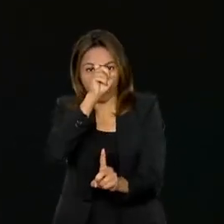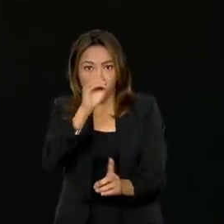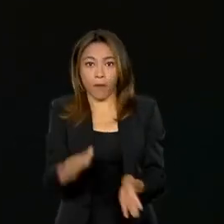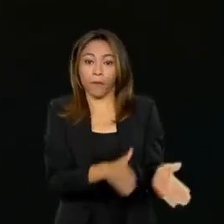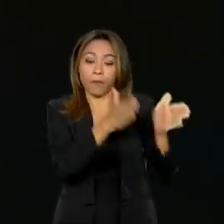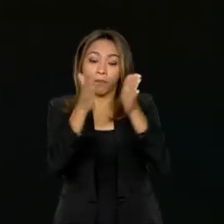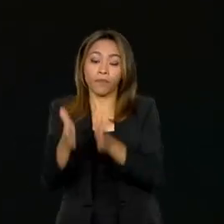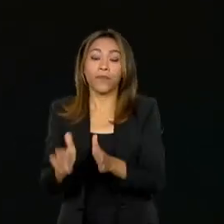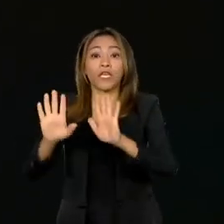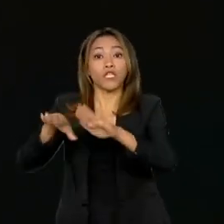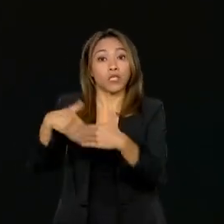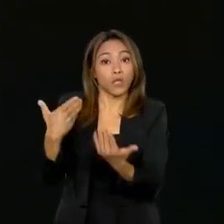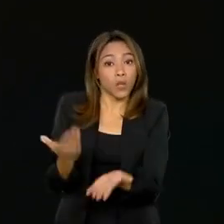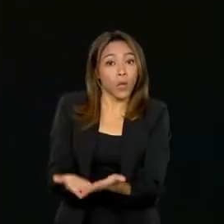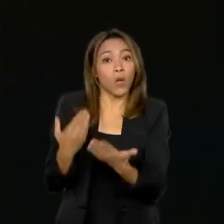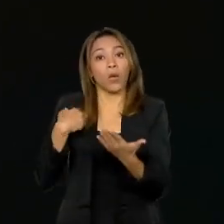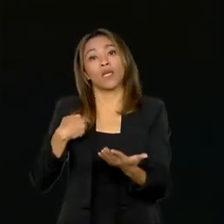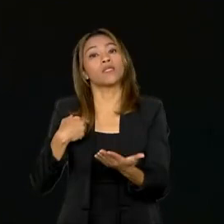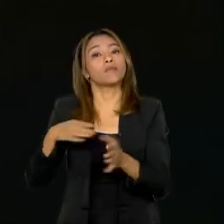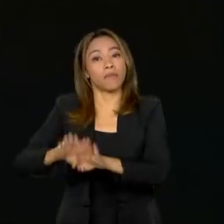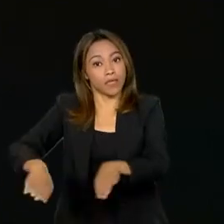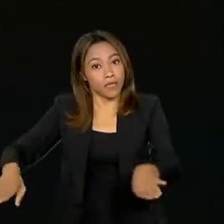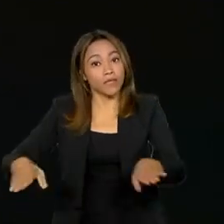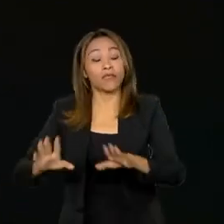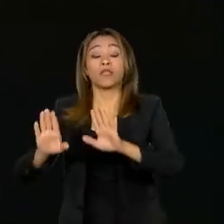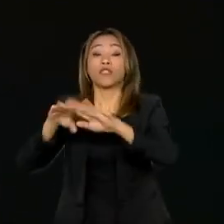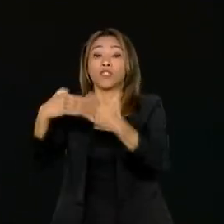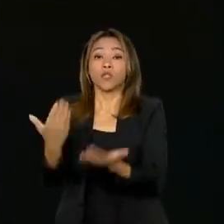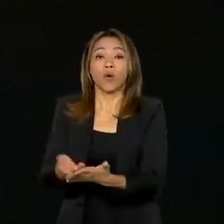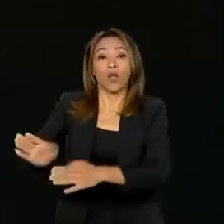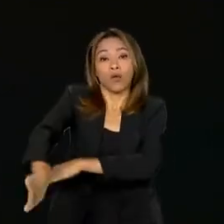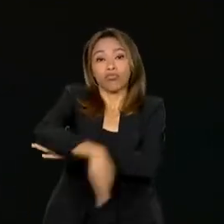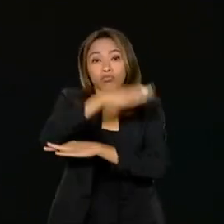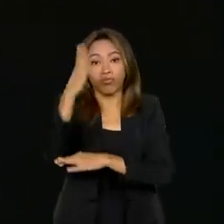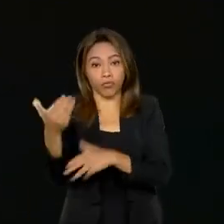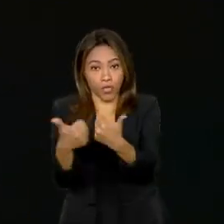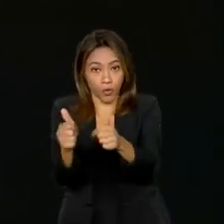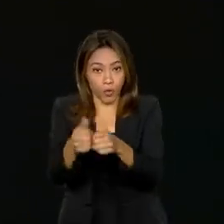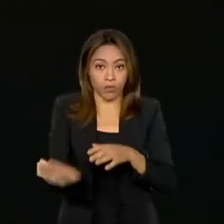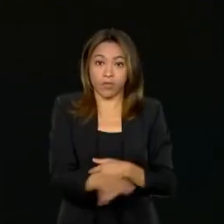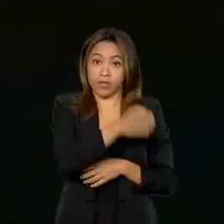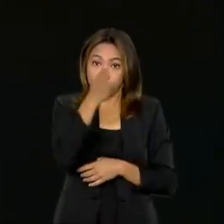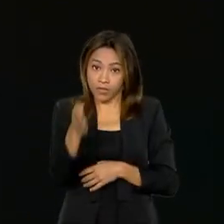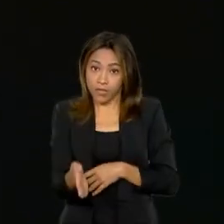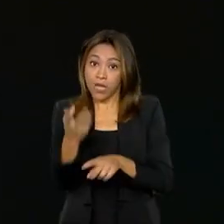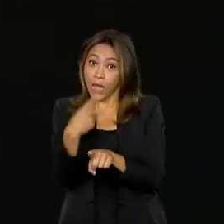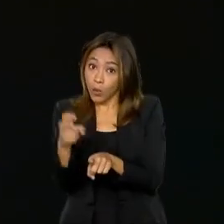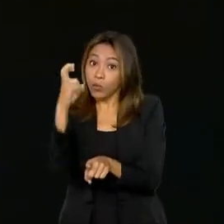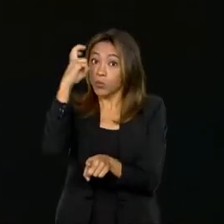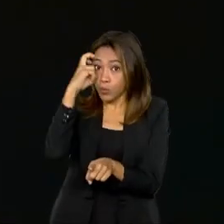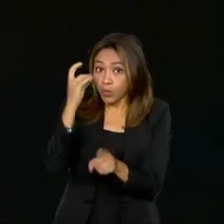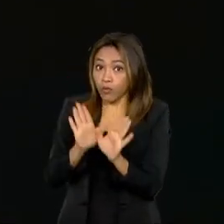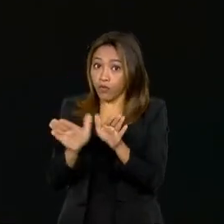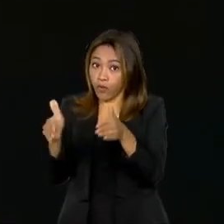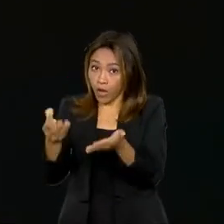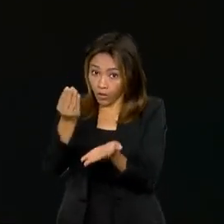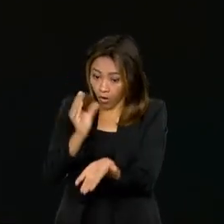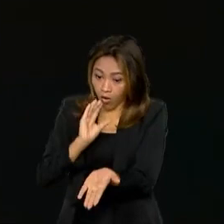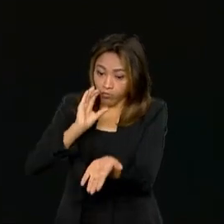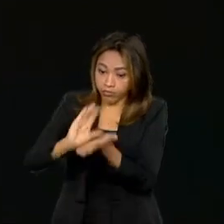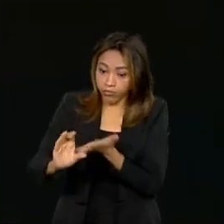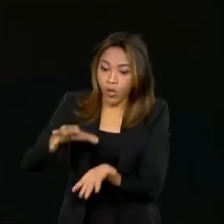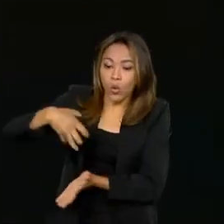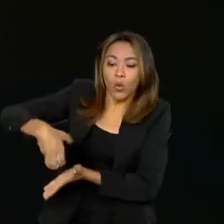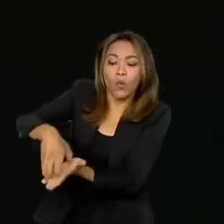escolas, especialmente de tempo integral, e ônibus escolares. Na área da cultura, os céus da cultura, espaços comunitários de